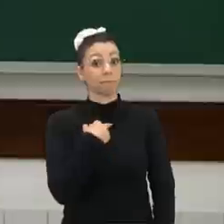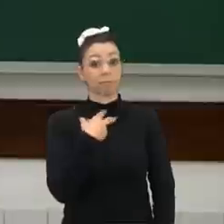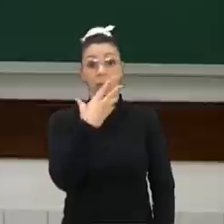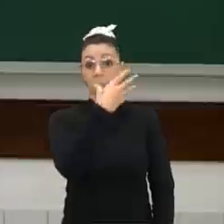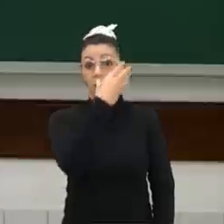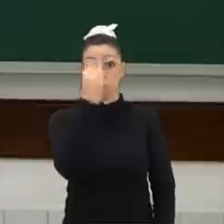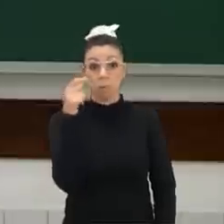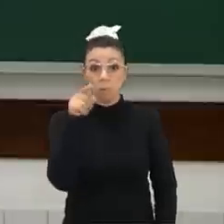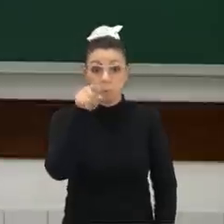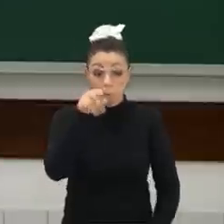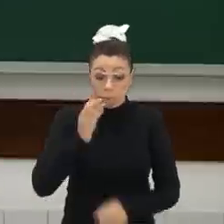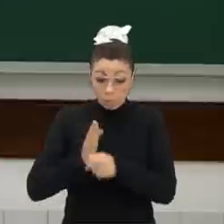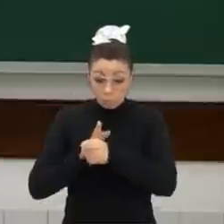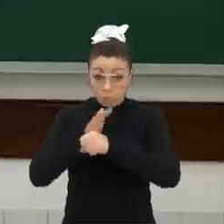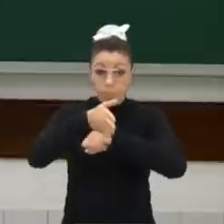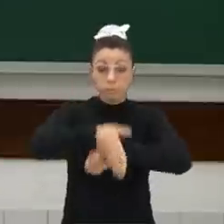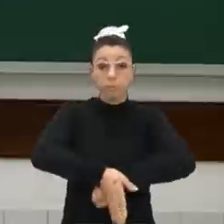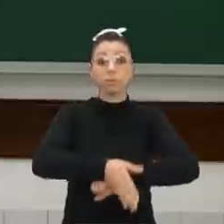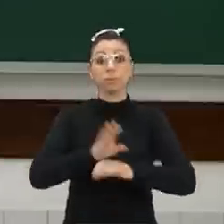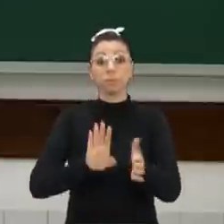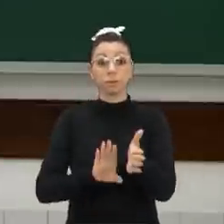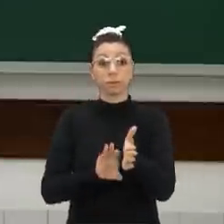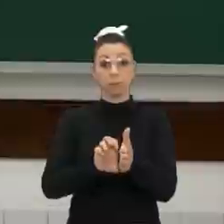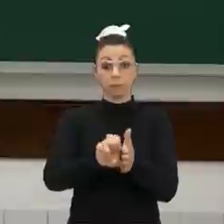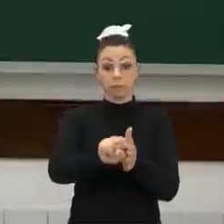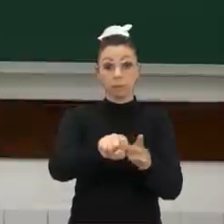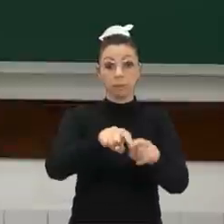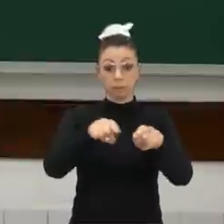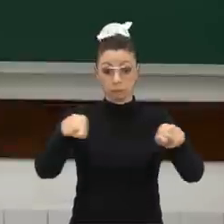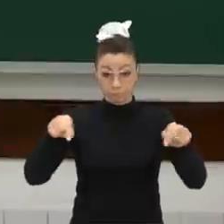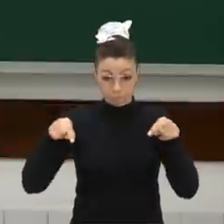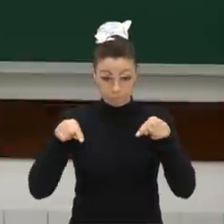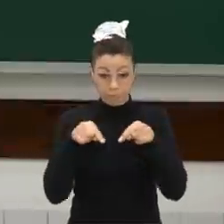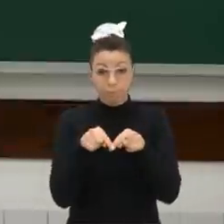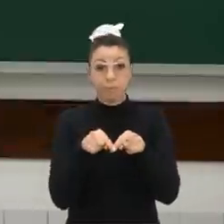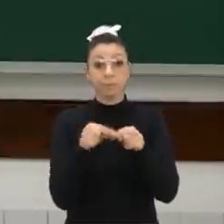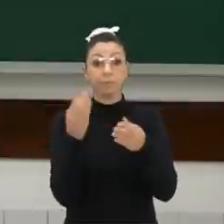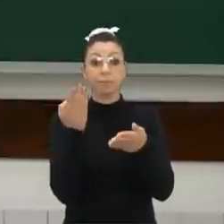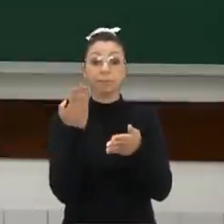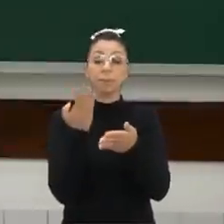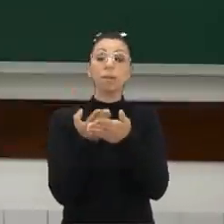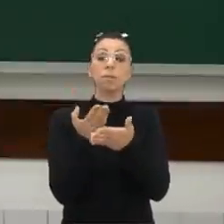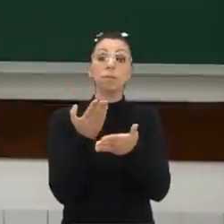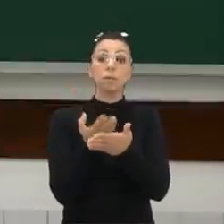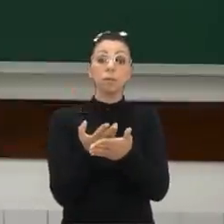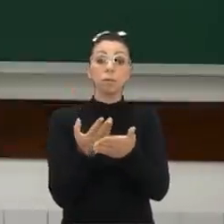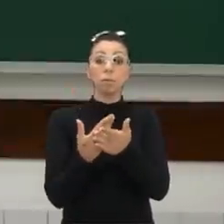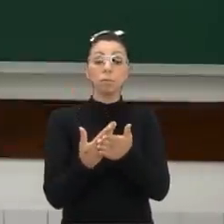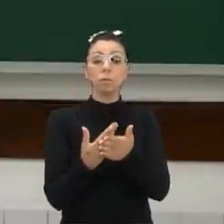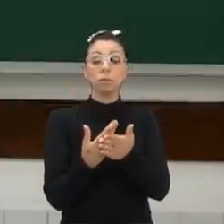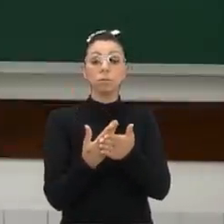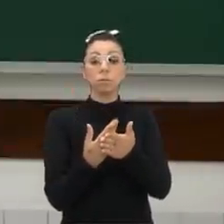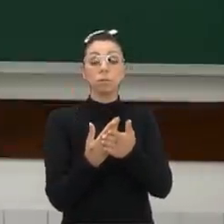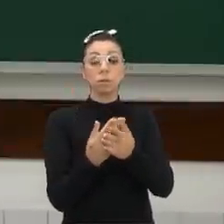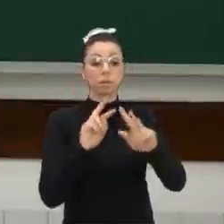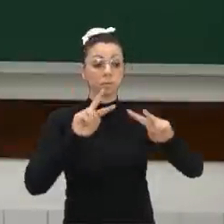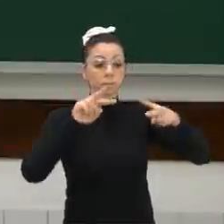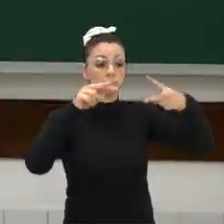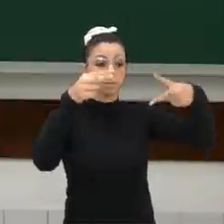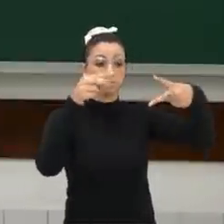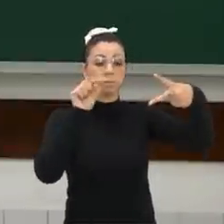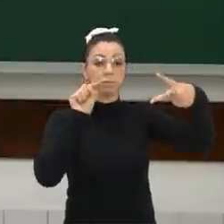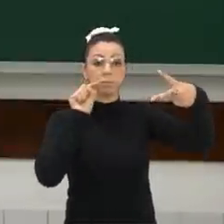Google Classroom registrar a sua chamada. Lembra como você registra a sua chamada? É só você clicar